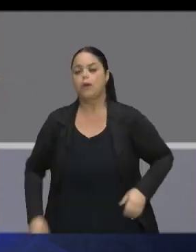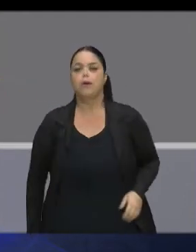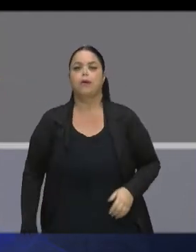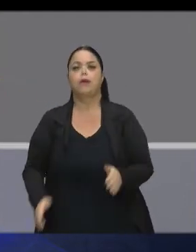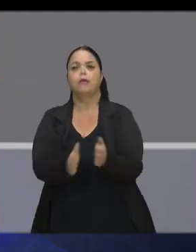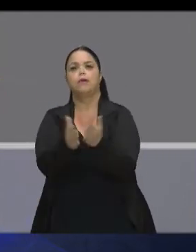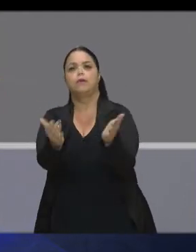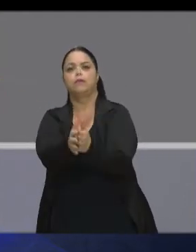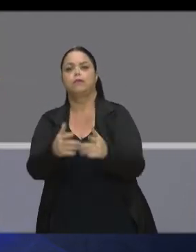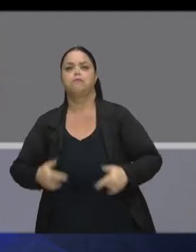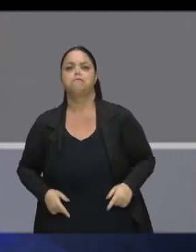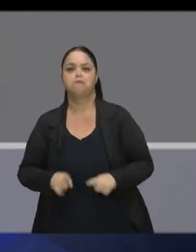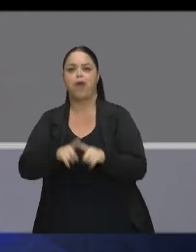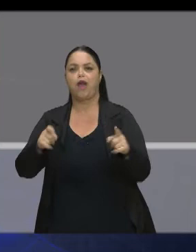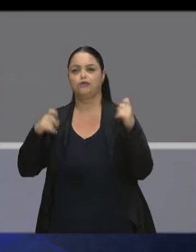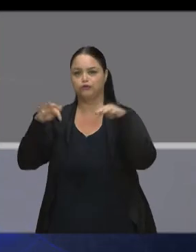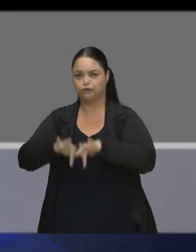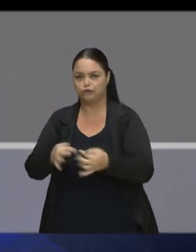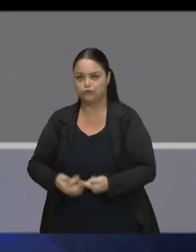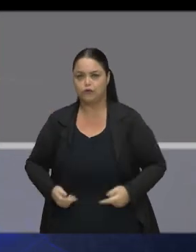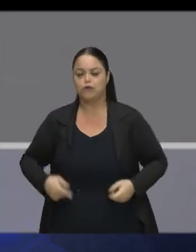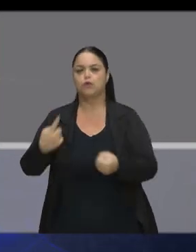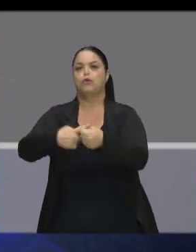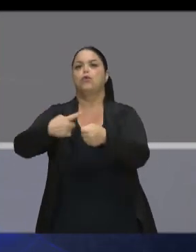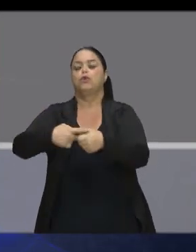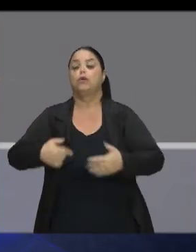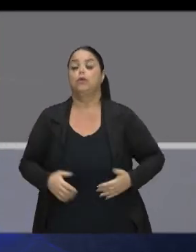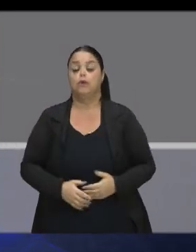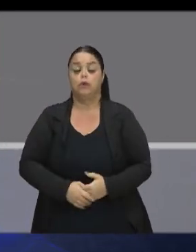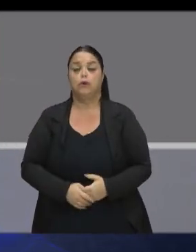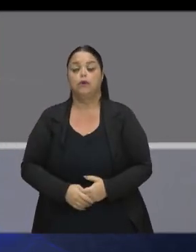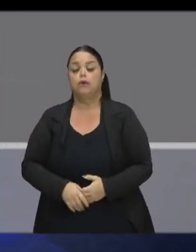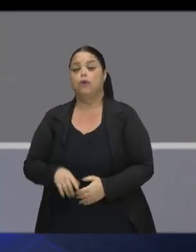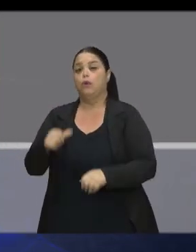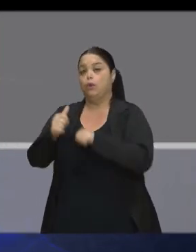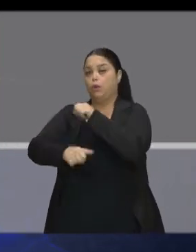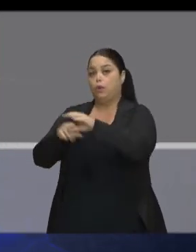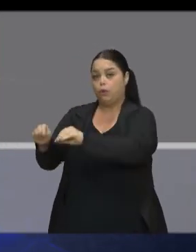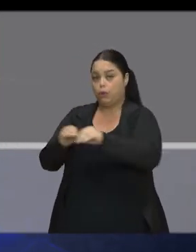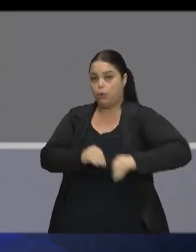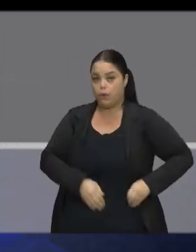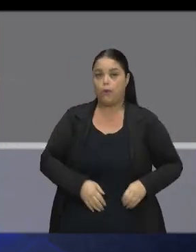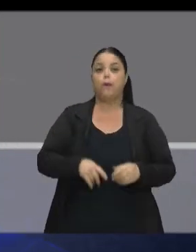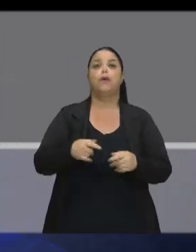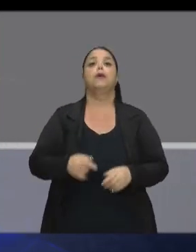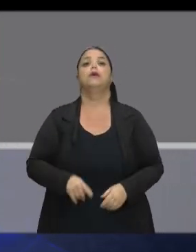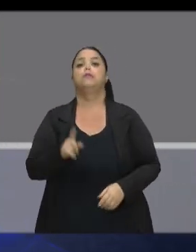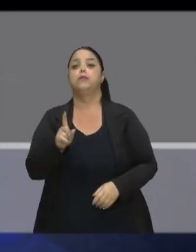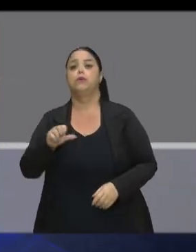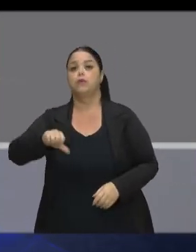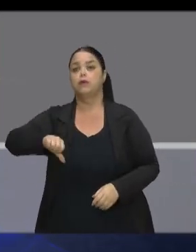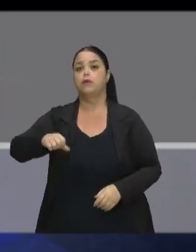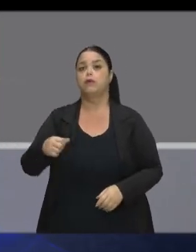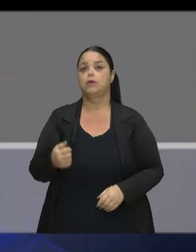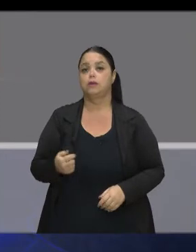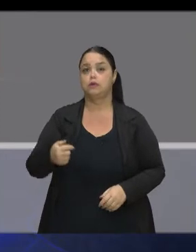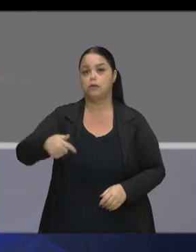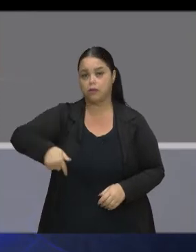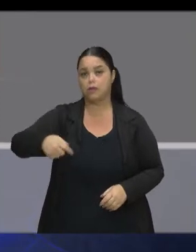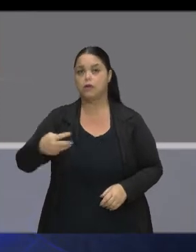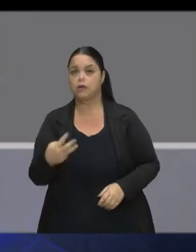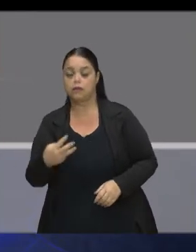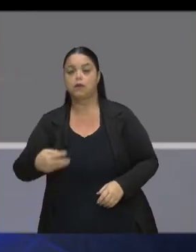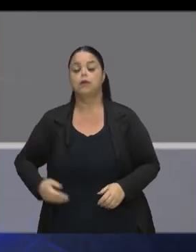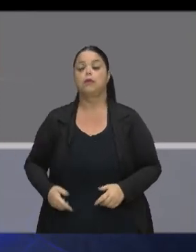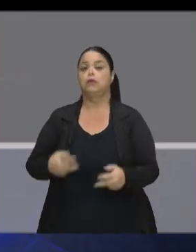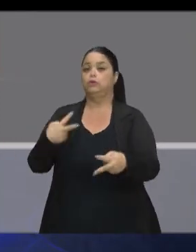menos favorecidos da sua pequena cidade. Mudou-se em 1973, aqui para São José dos